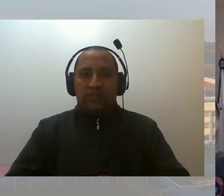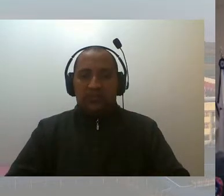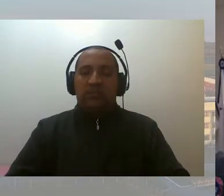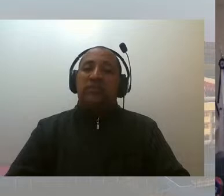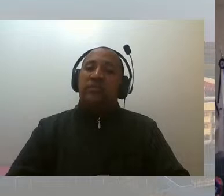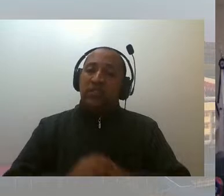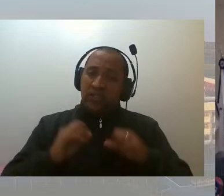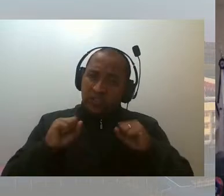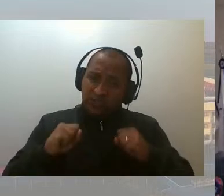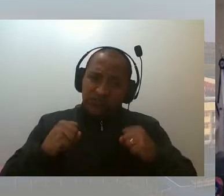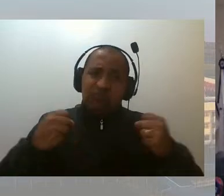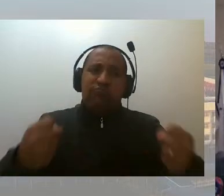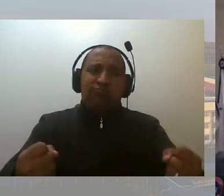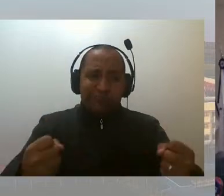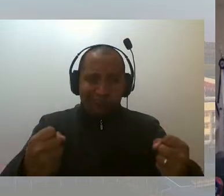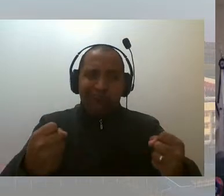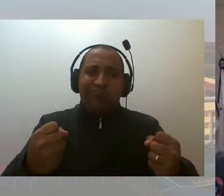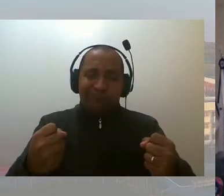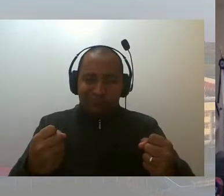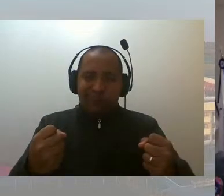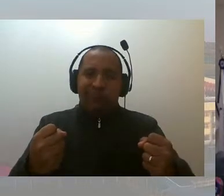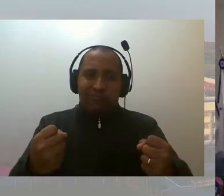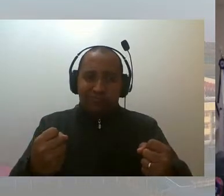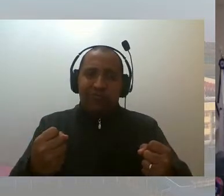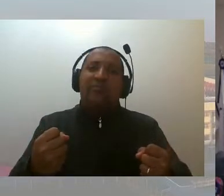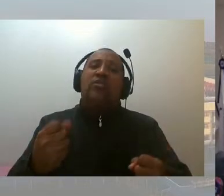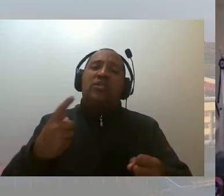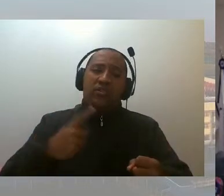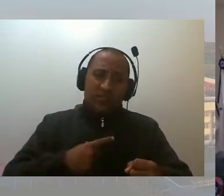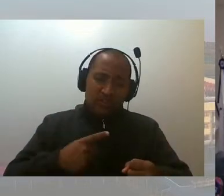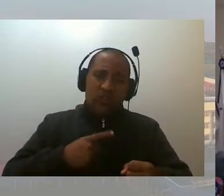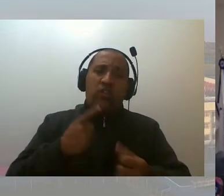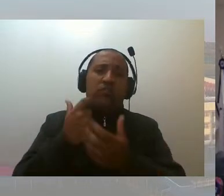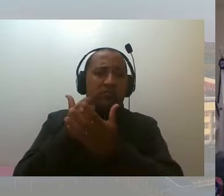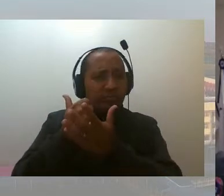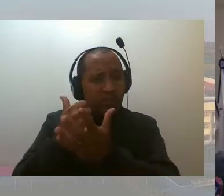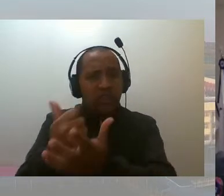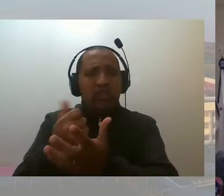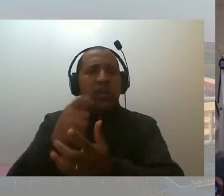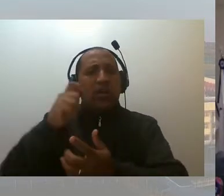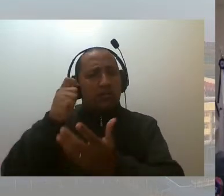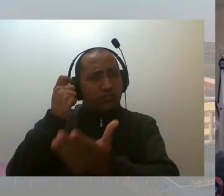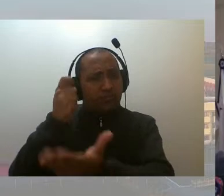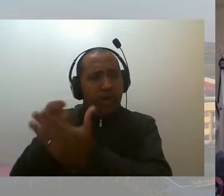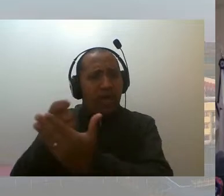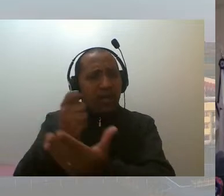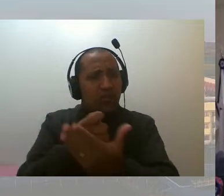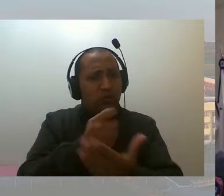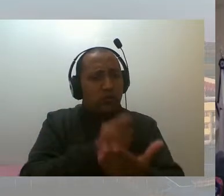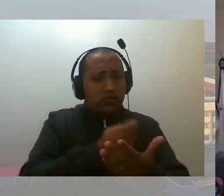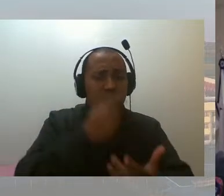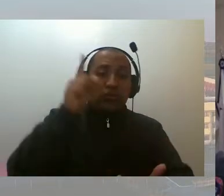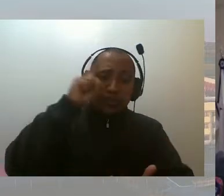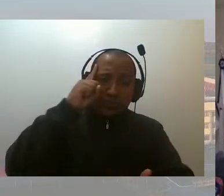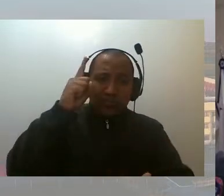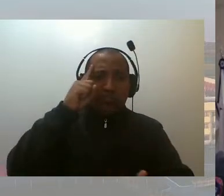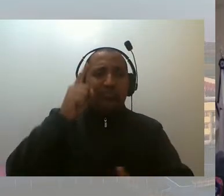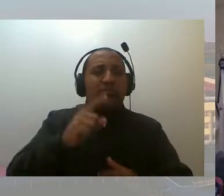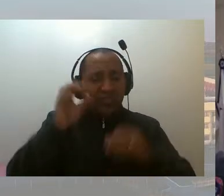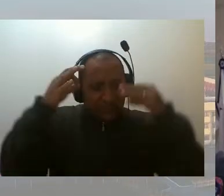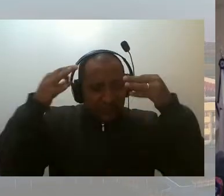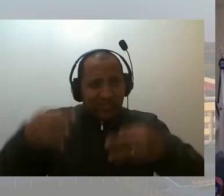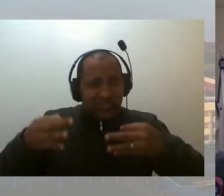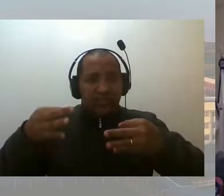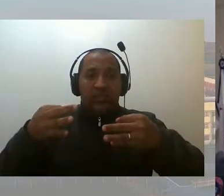um esforço muito grande para manter todos os auxílios em dia, num período em que,